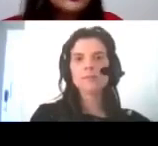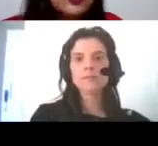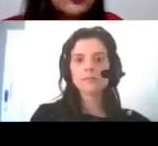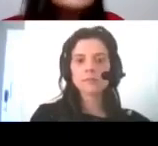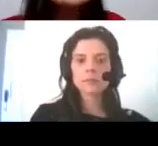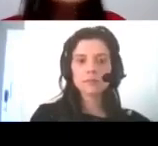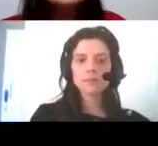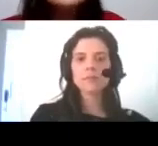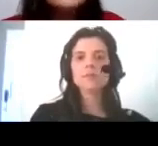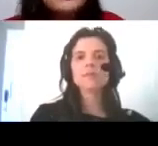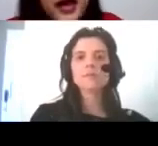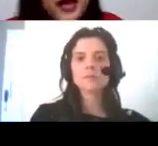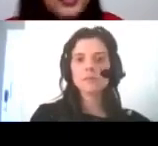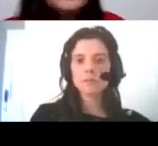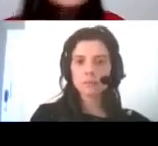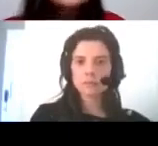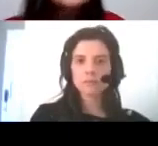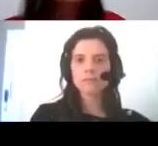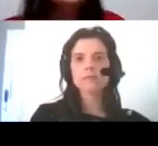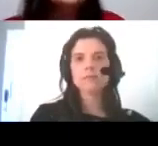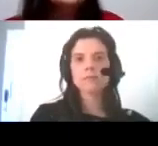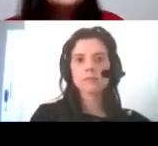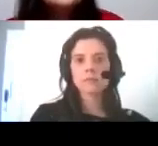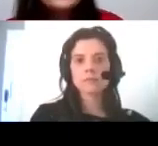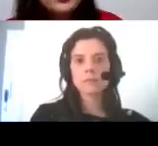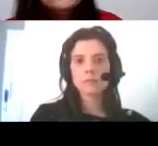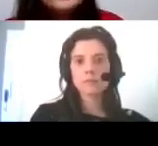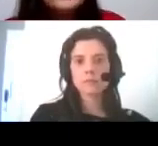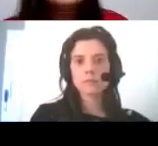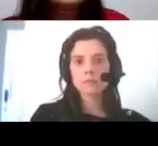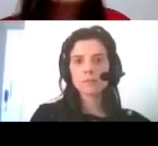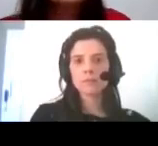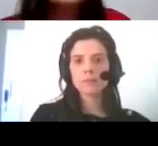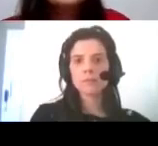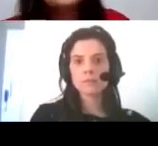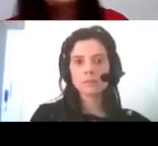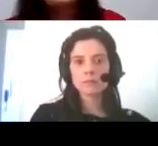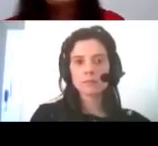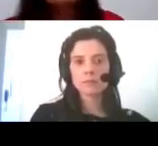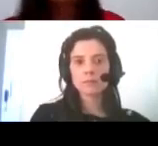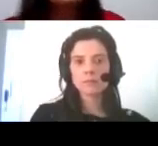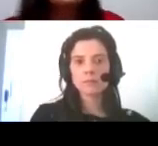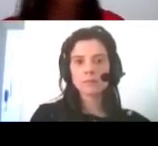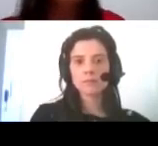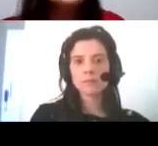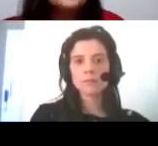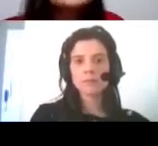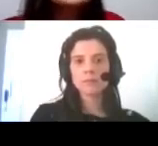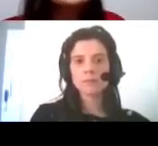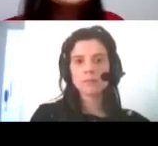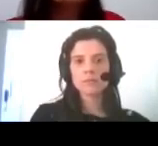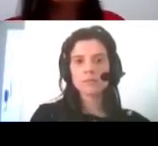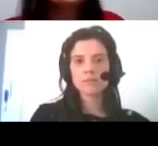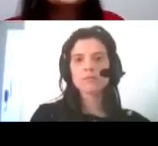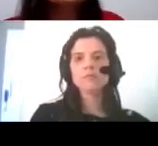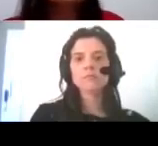sua denúncia, reclamar, enfim, é um canal, né, um canal que ouve a